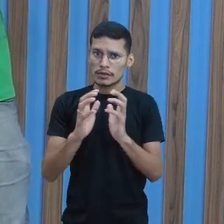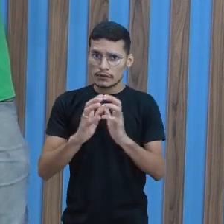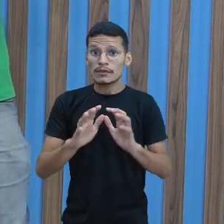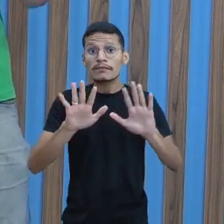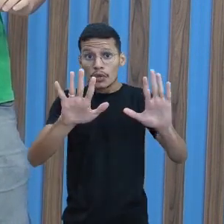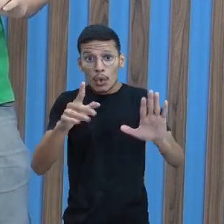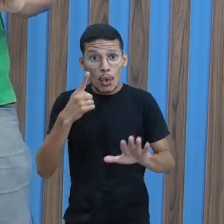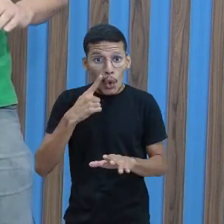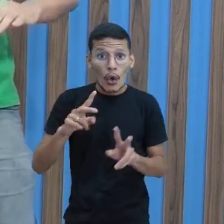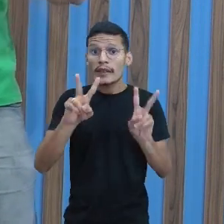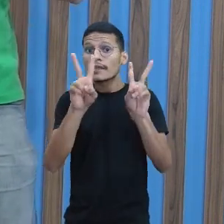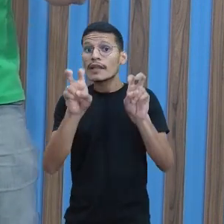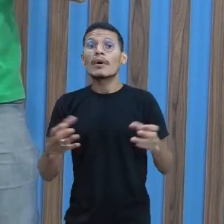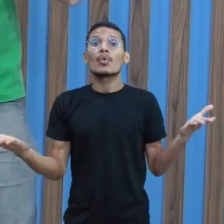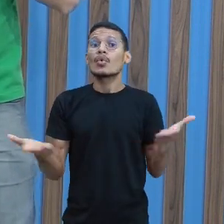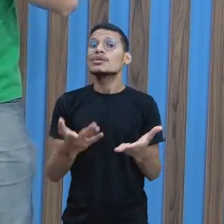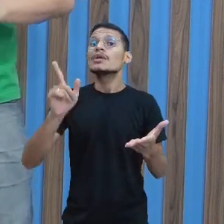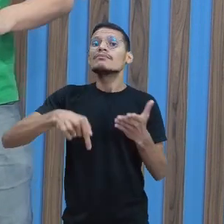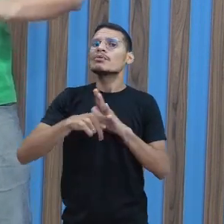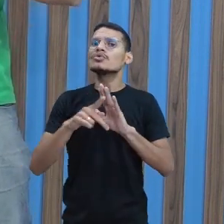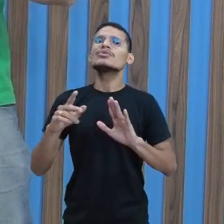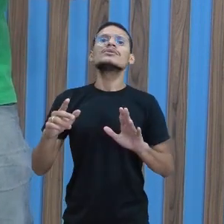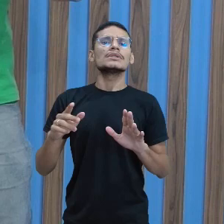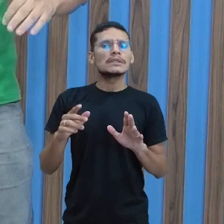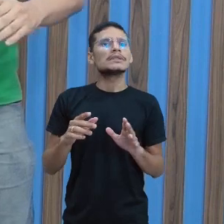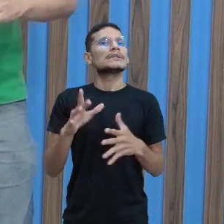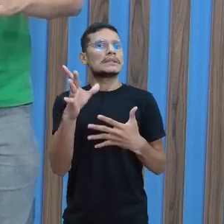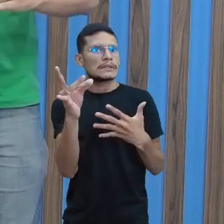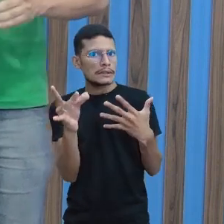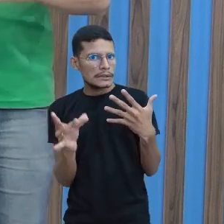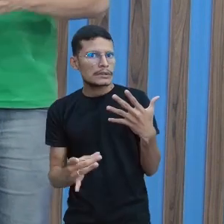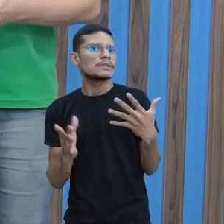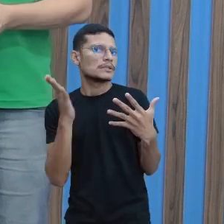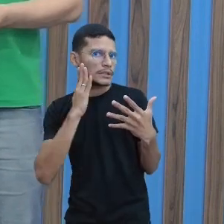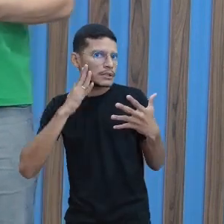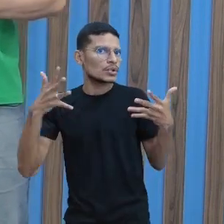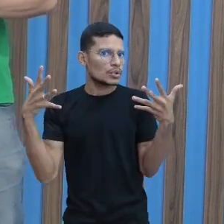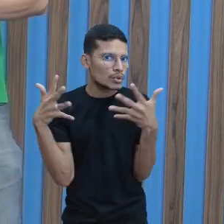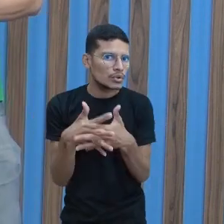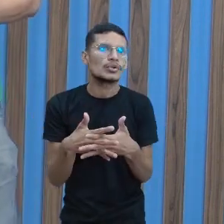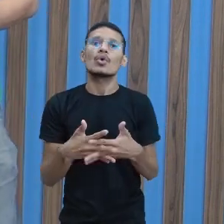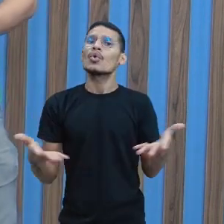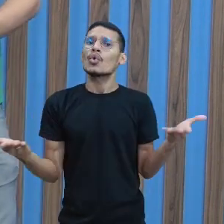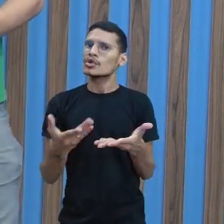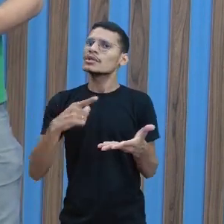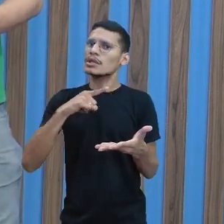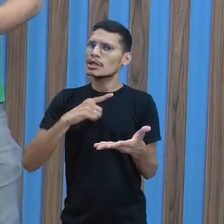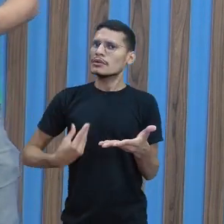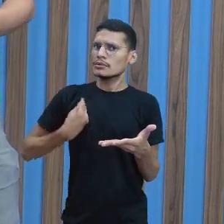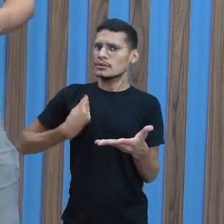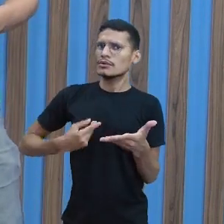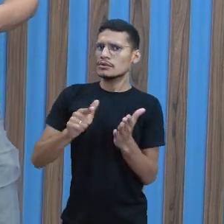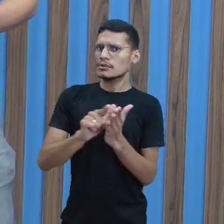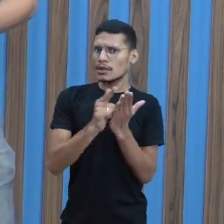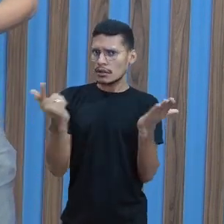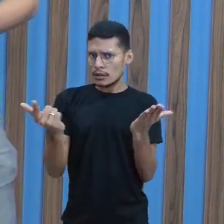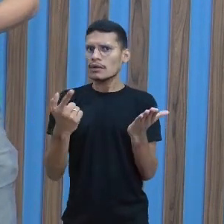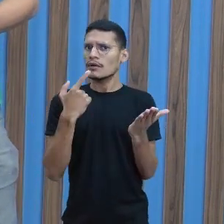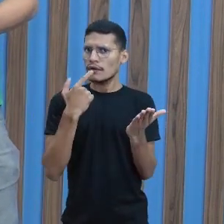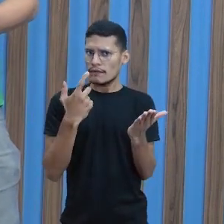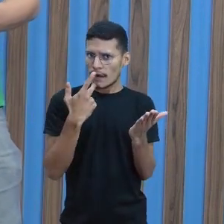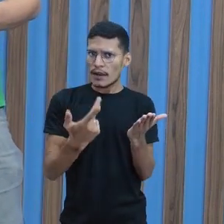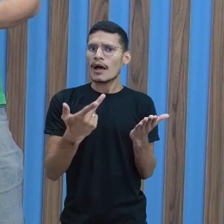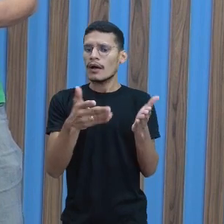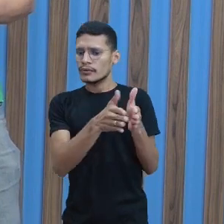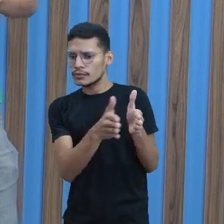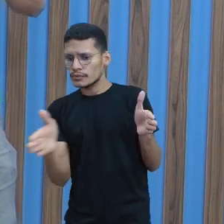ó, o nosso tema de hoje, ele é um tema bastante delicado, complicado, né? Porque, inclusive, está muito presente nos telejornais, como eu vou falar ao longo da aula